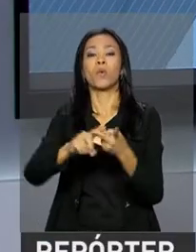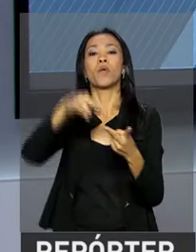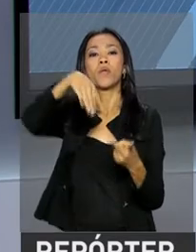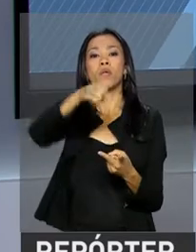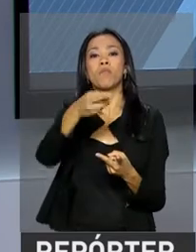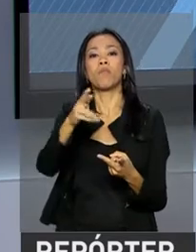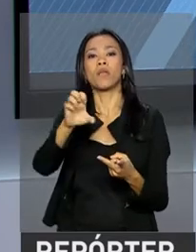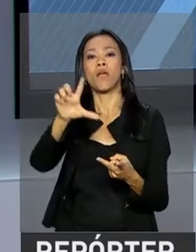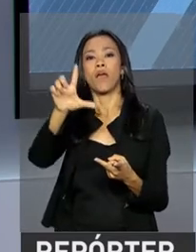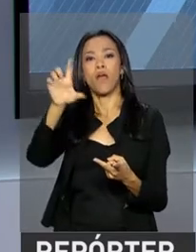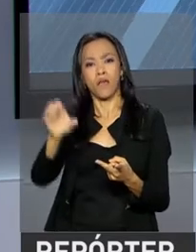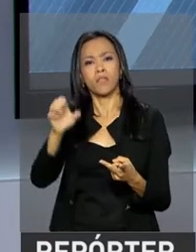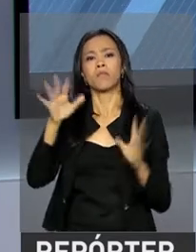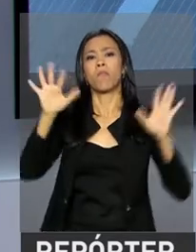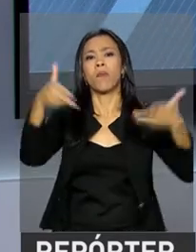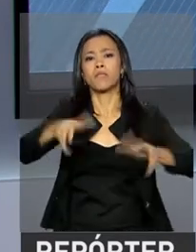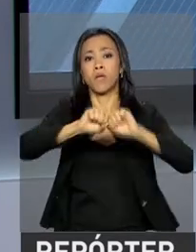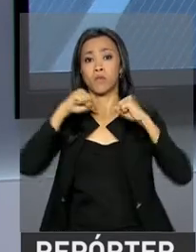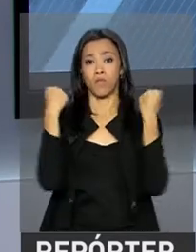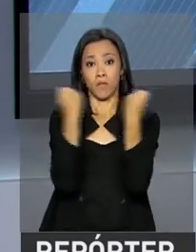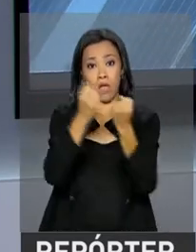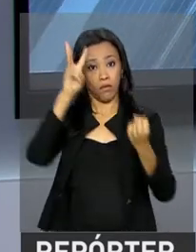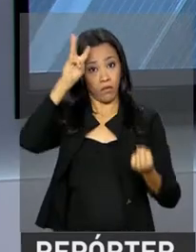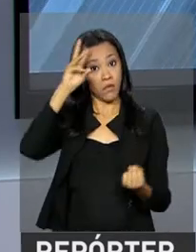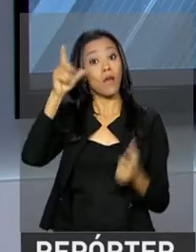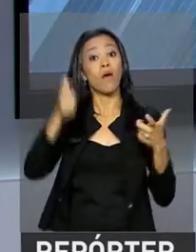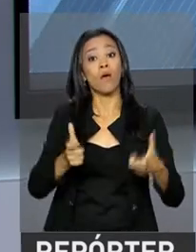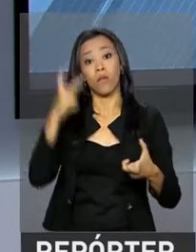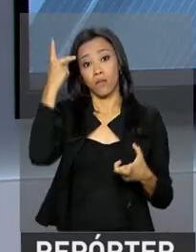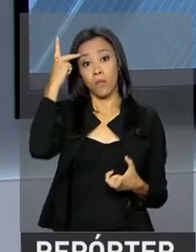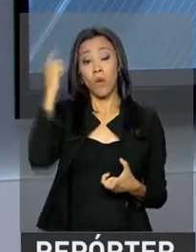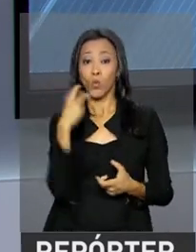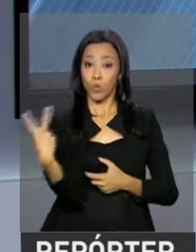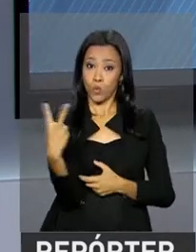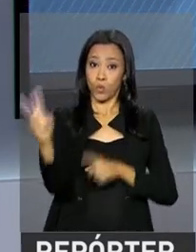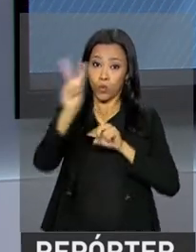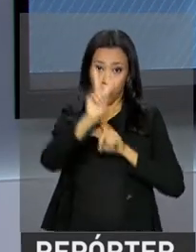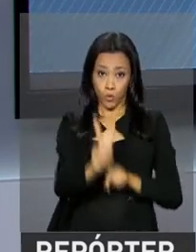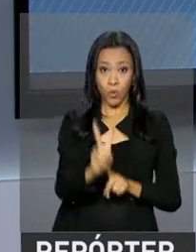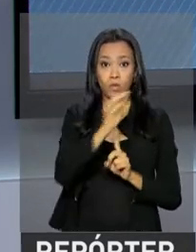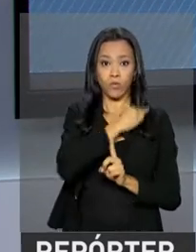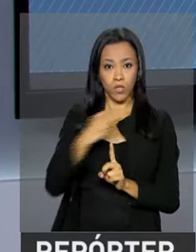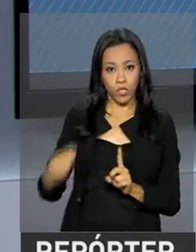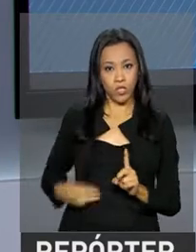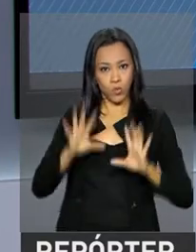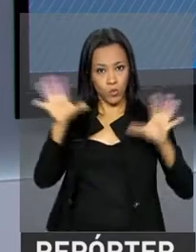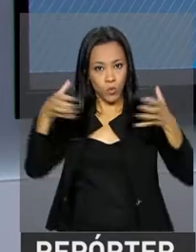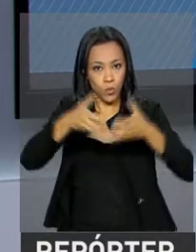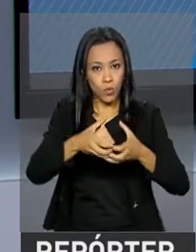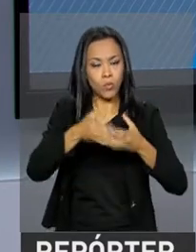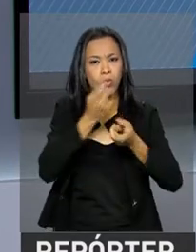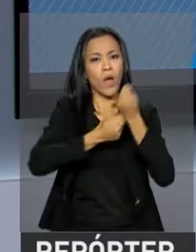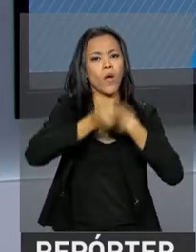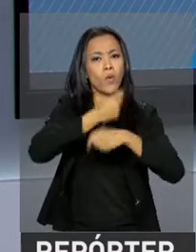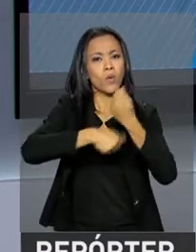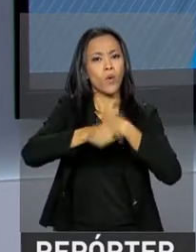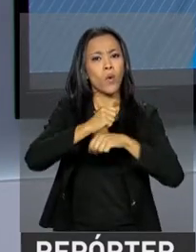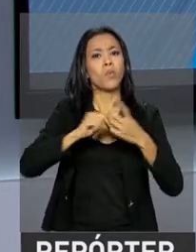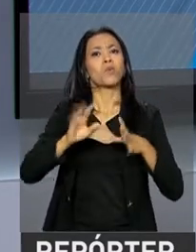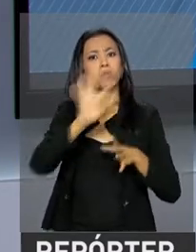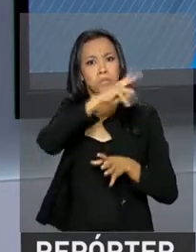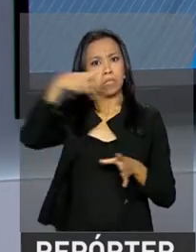nesta terça-feira em são paulo os dois ministros que compõem a equipe econômica do presidente michel temer